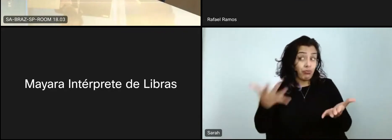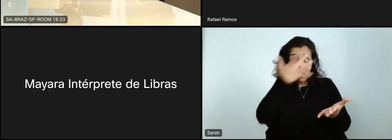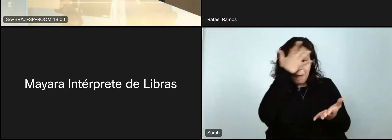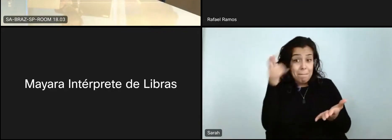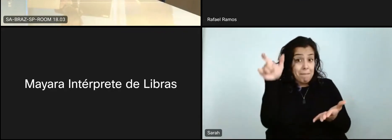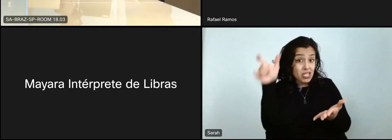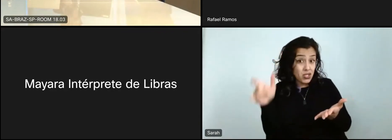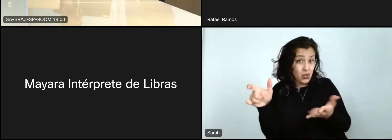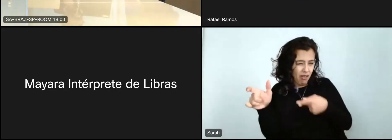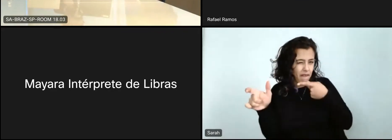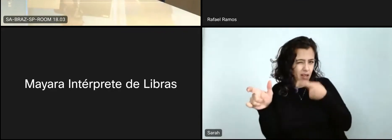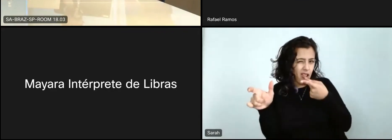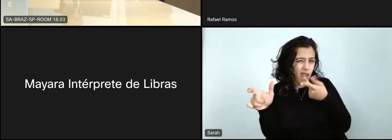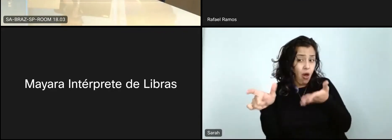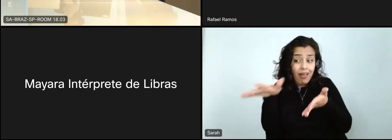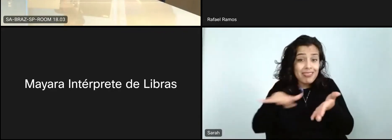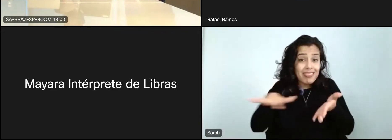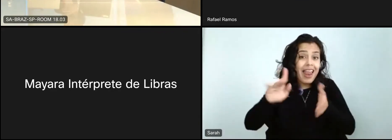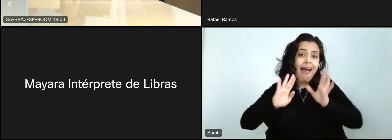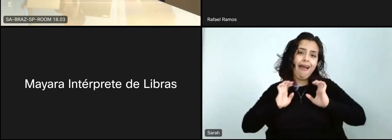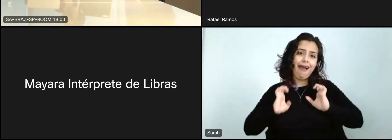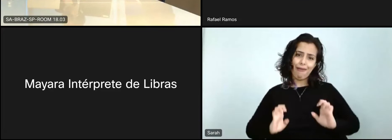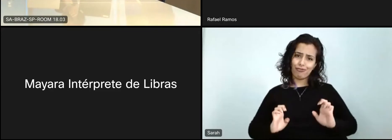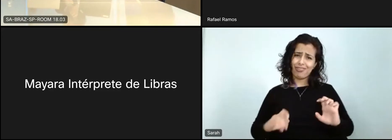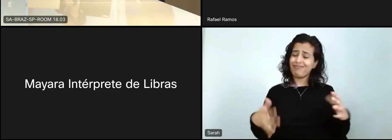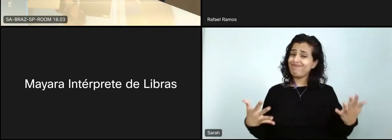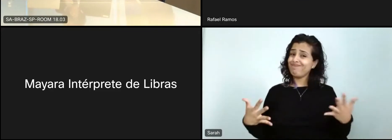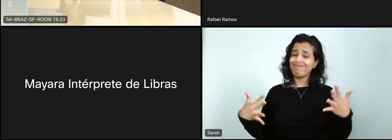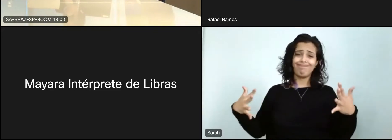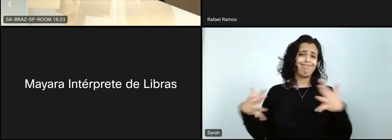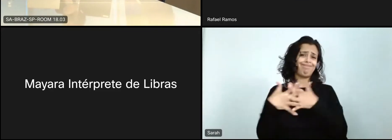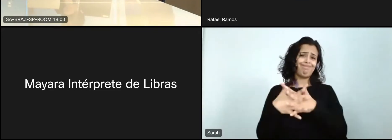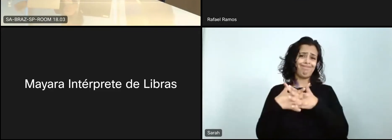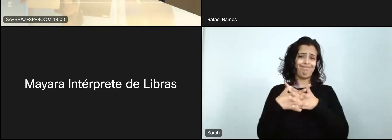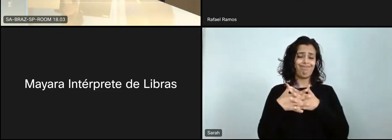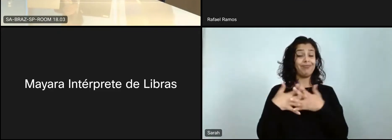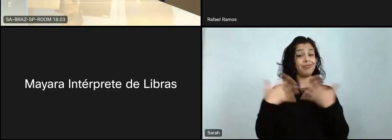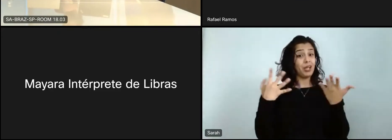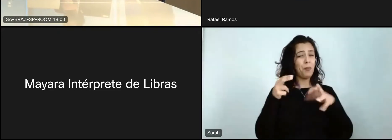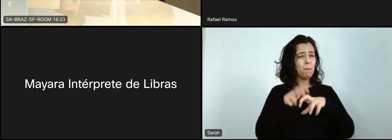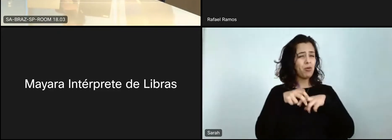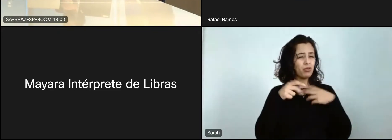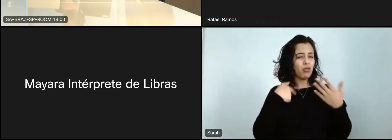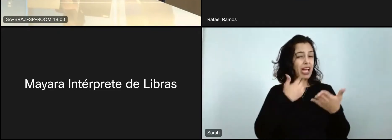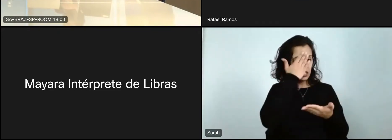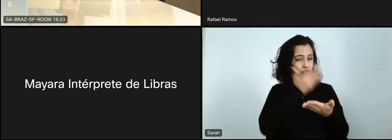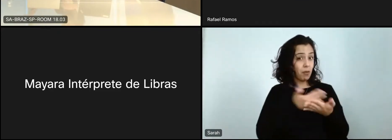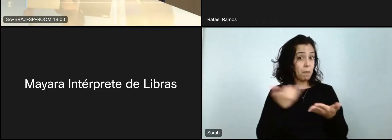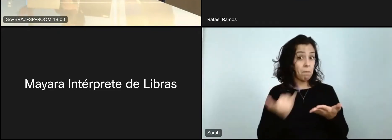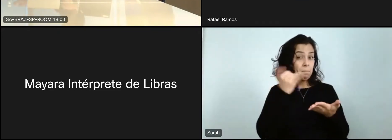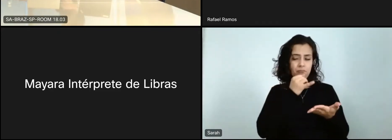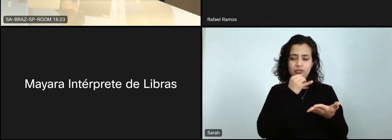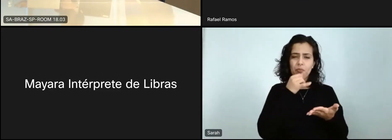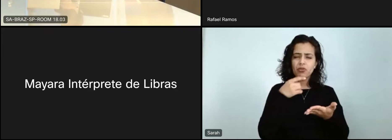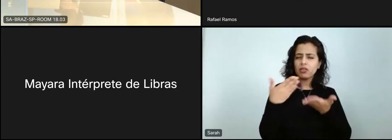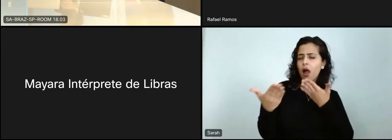Então, é muito complicado, né? Então, acho que essas discussões, essas trocas que a gente tem tido aqui na EIO diariamente, nas trocas que a